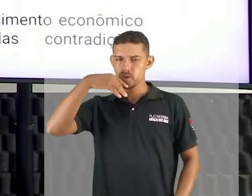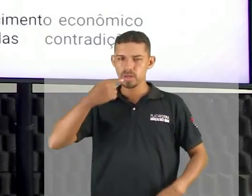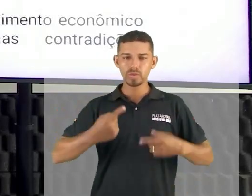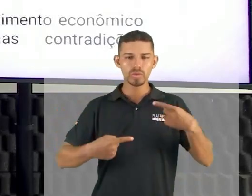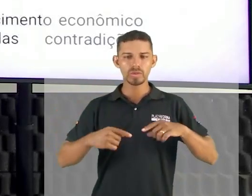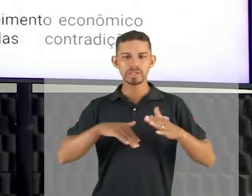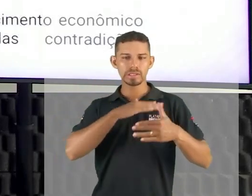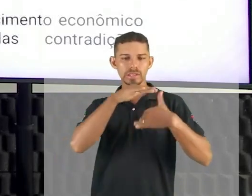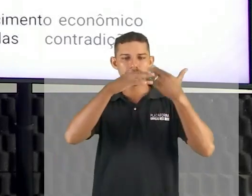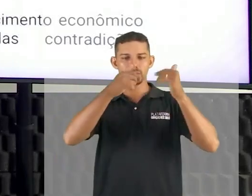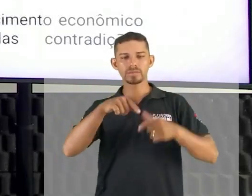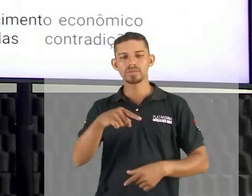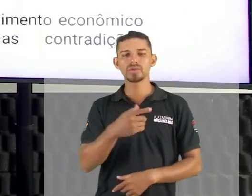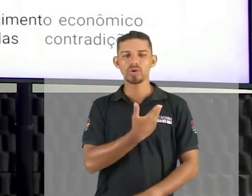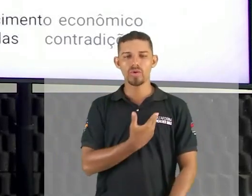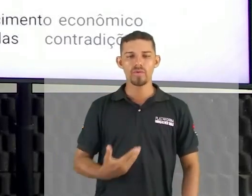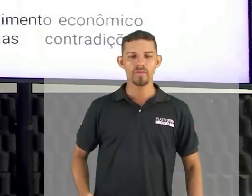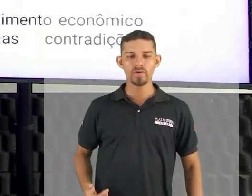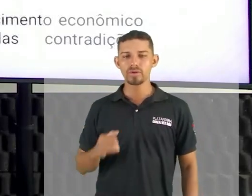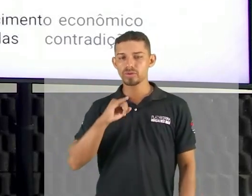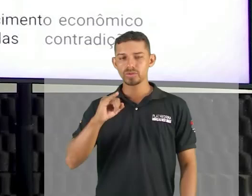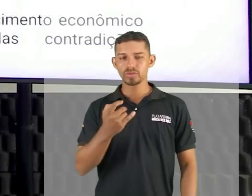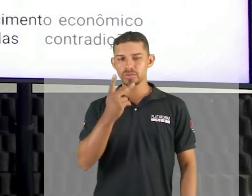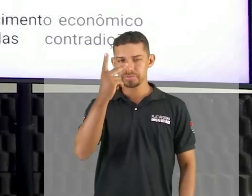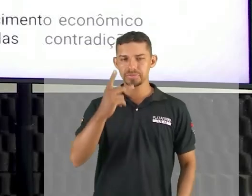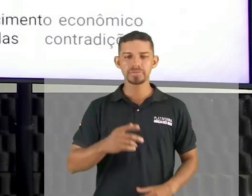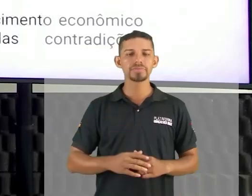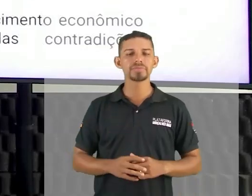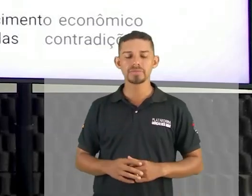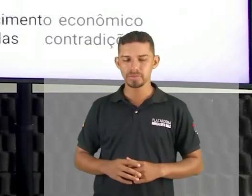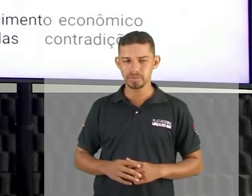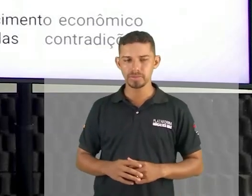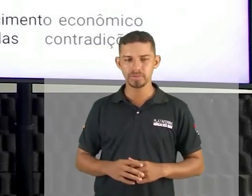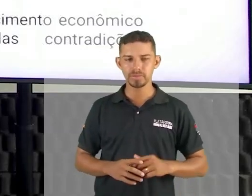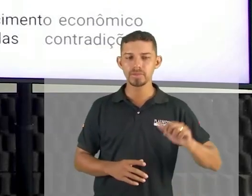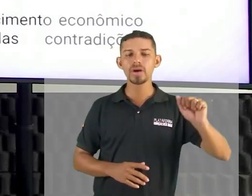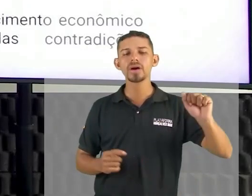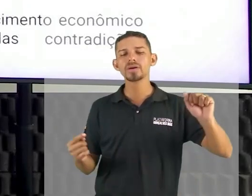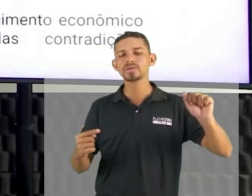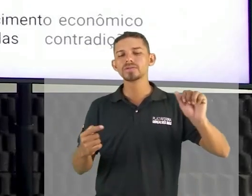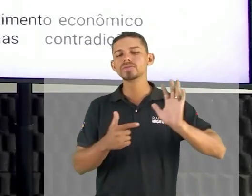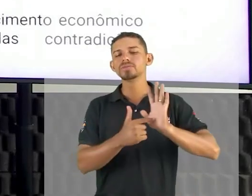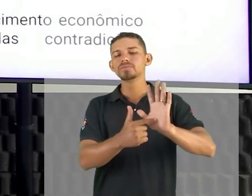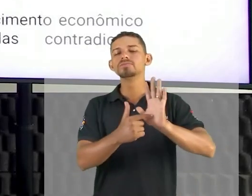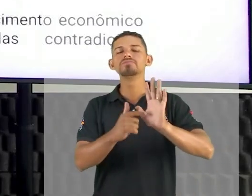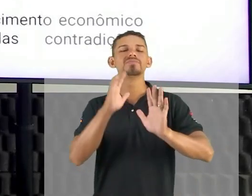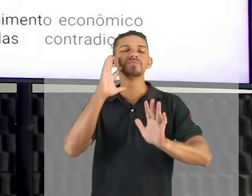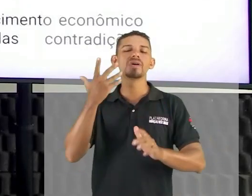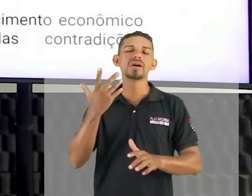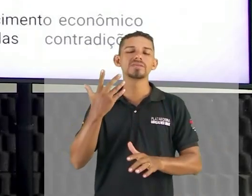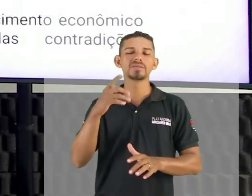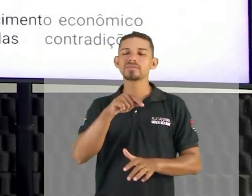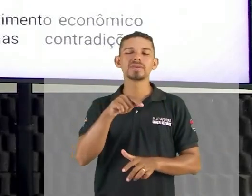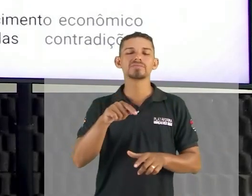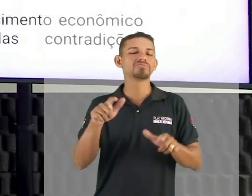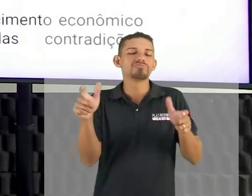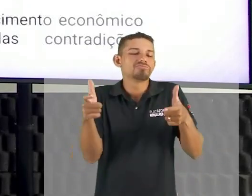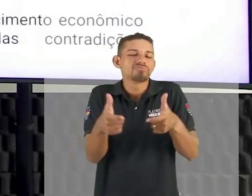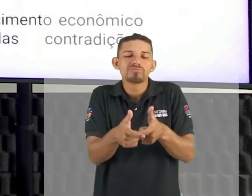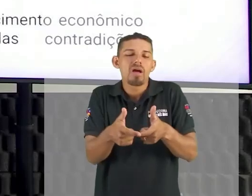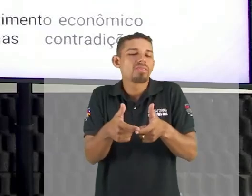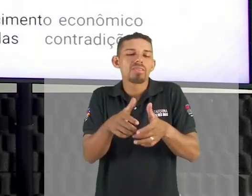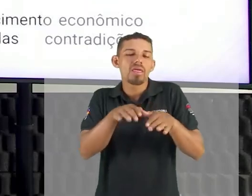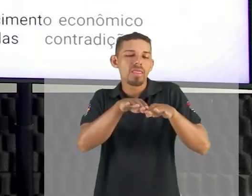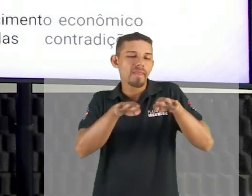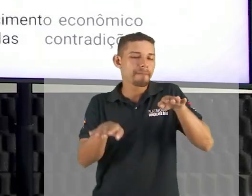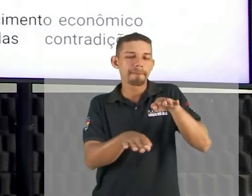política desenvolvimentista do governo de Juscelino Kubitschek. Letra A, evidenciar que o incremento da malha viária diminuiu as desigualdades